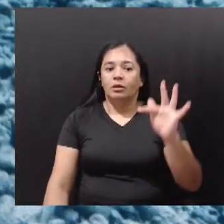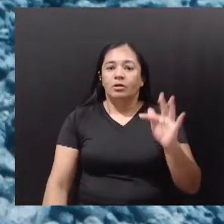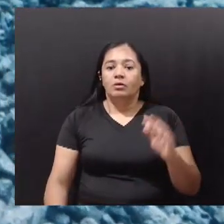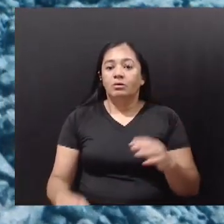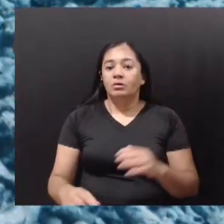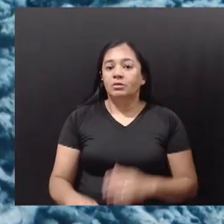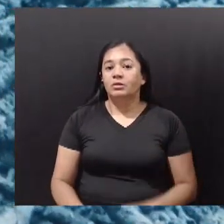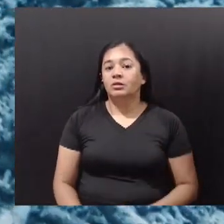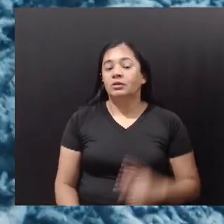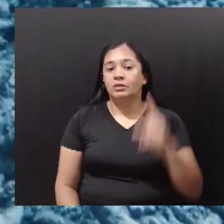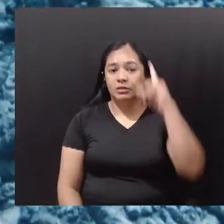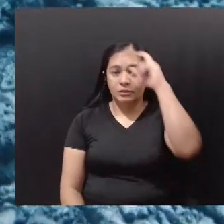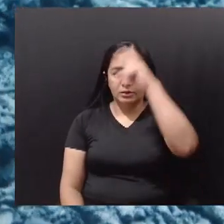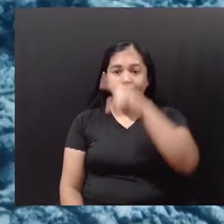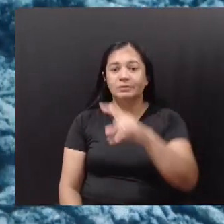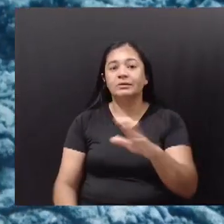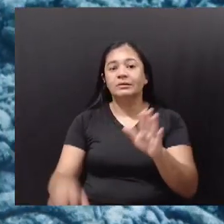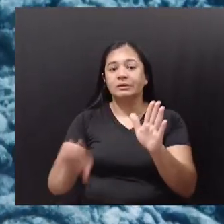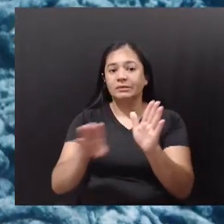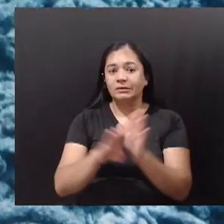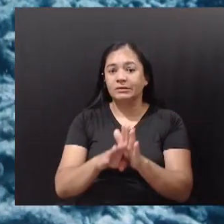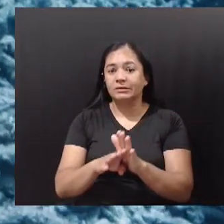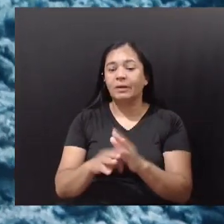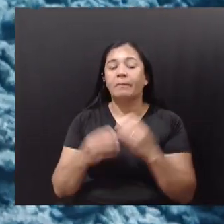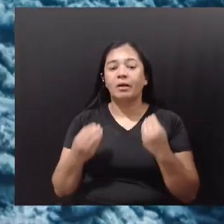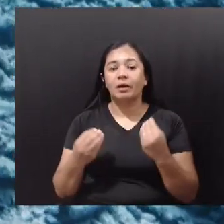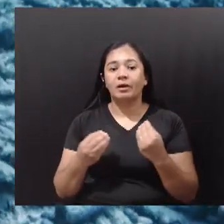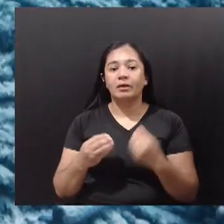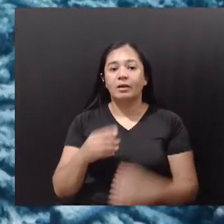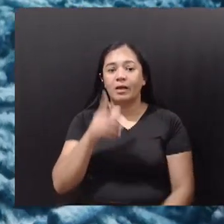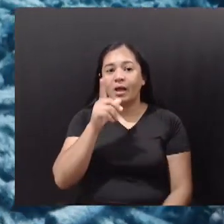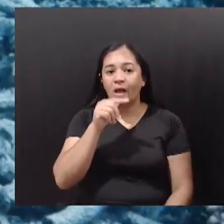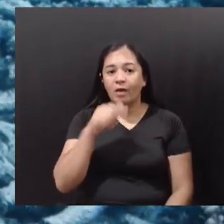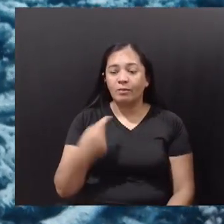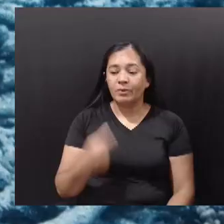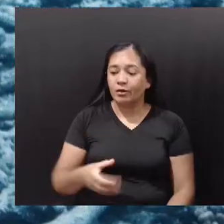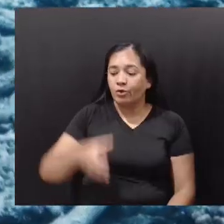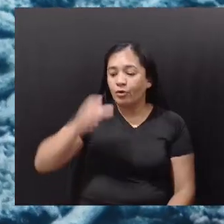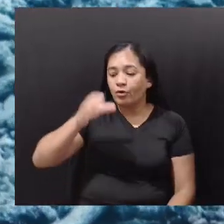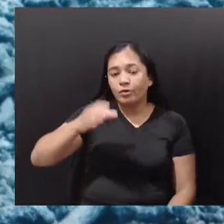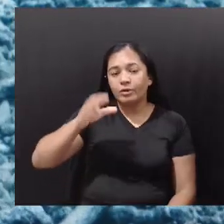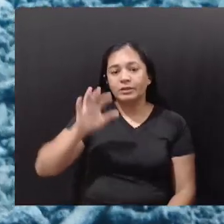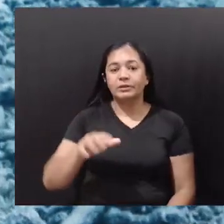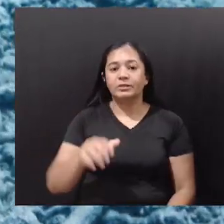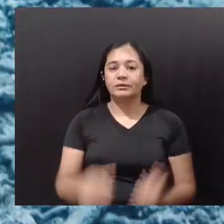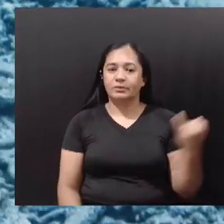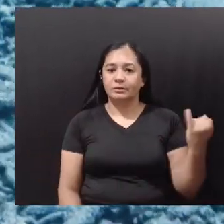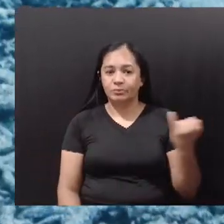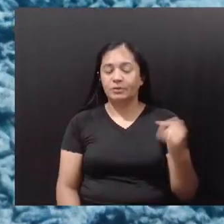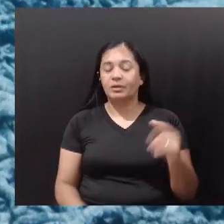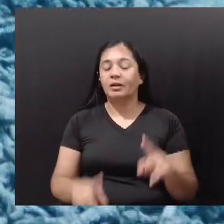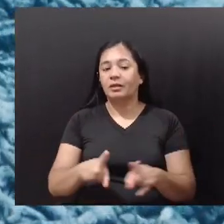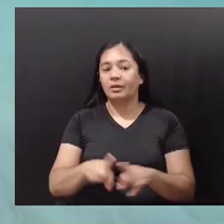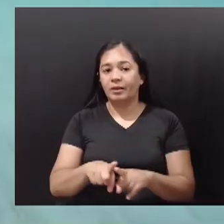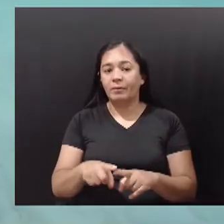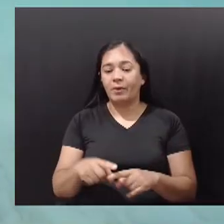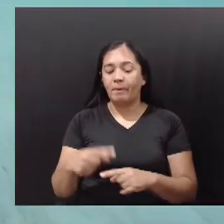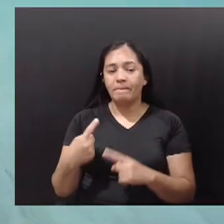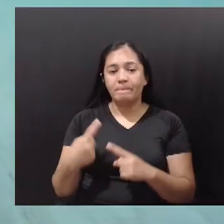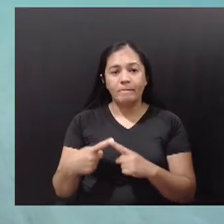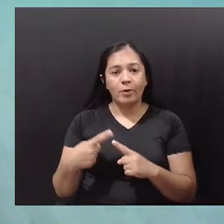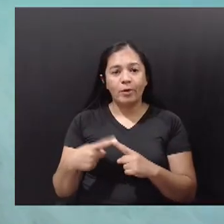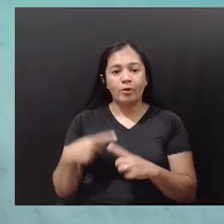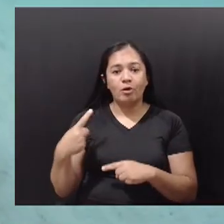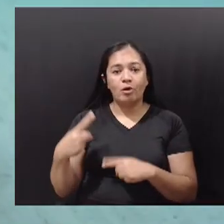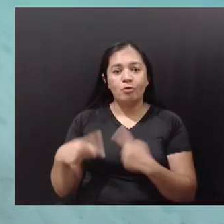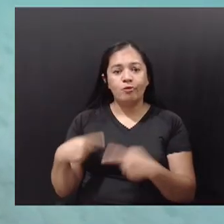grande, até para gerar água para o consumo da gente. Isso é muito importante também, porque o ciclo mesmo hídrico que se